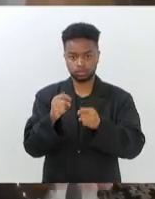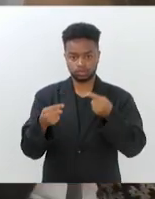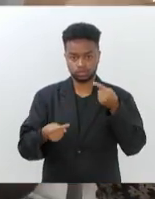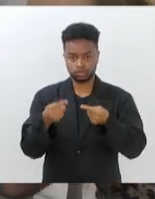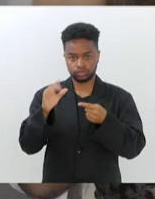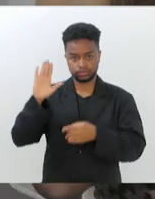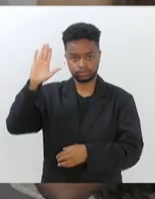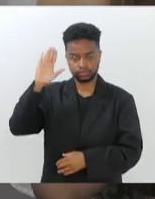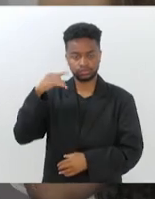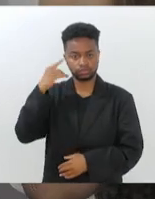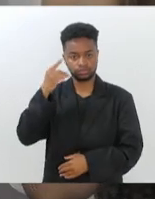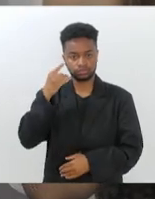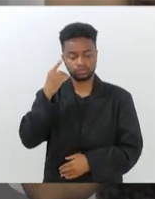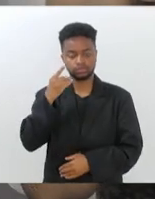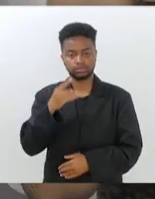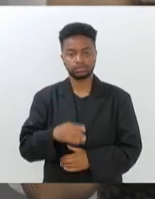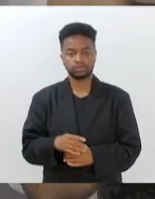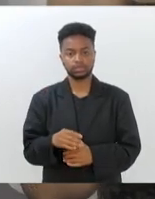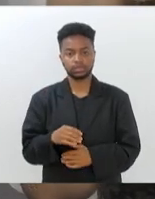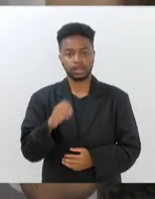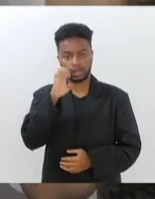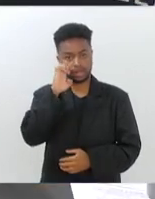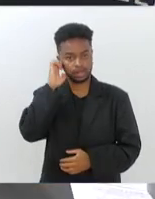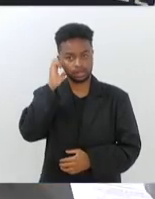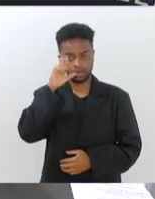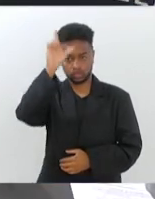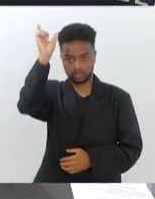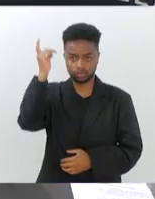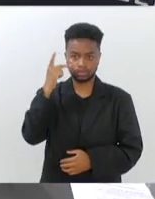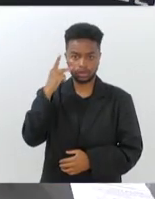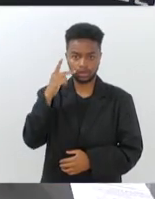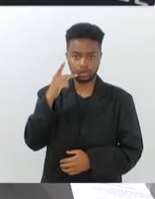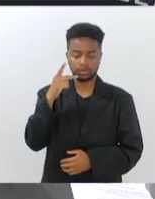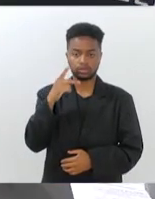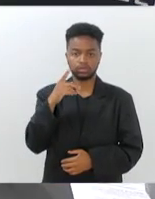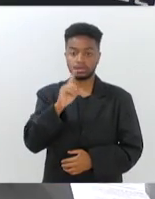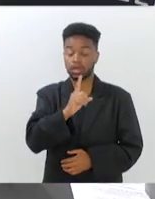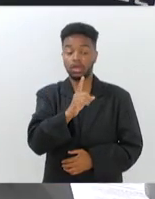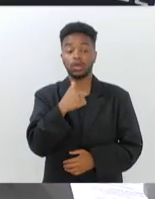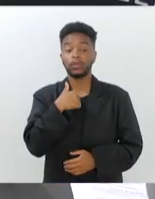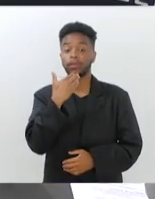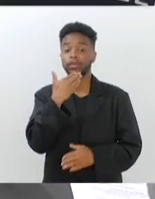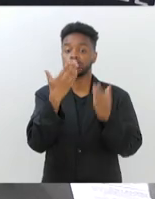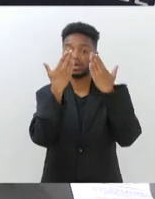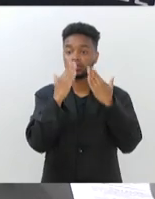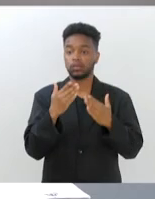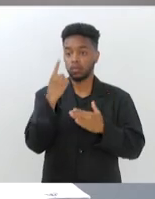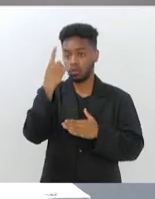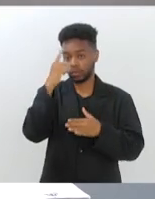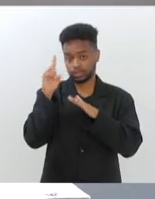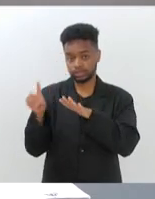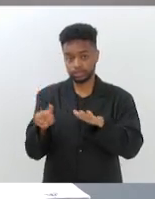também Presidente deputada Élica Deputado Luis Paulo para discutir não eu quero pedir vista por uma sessão porque